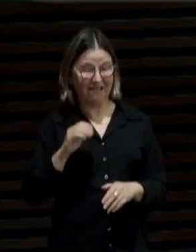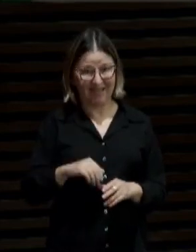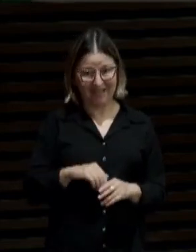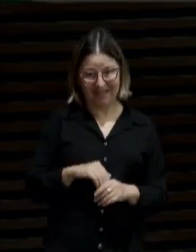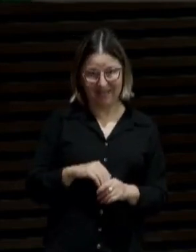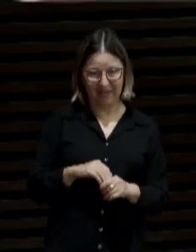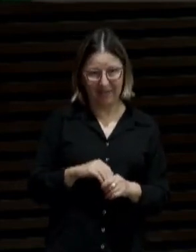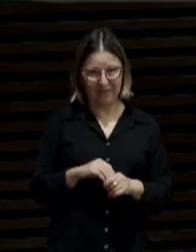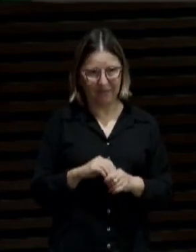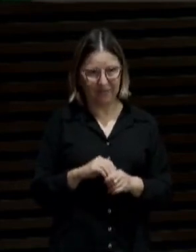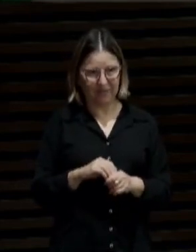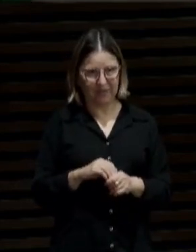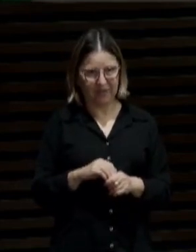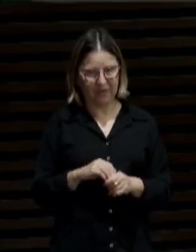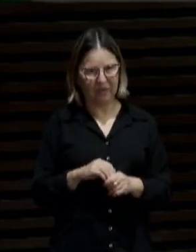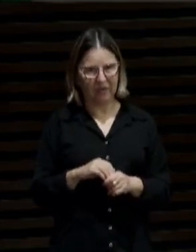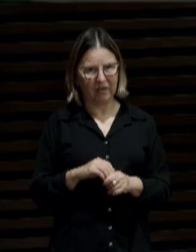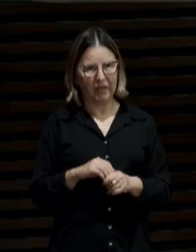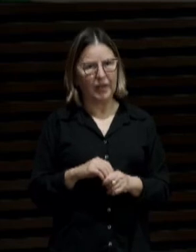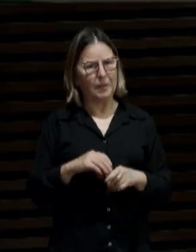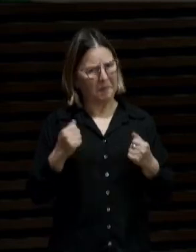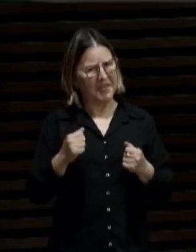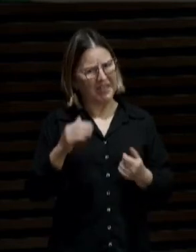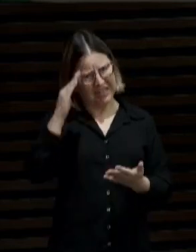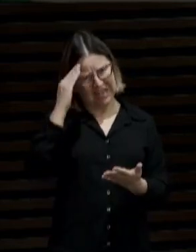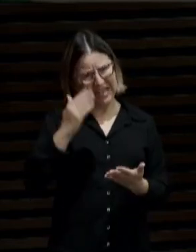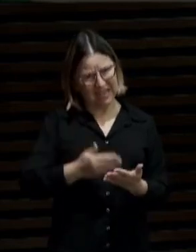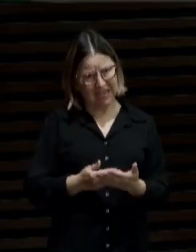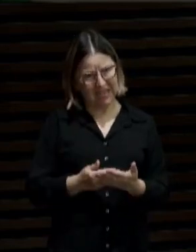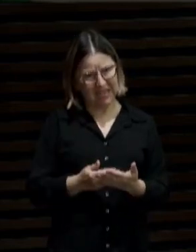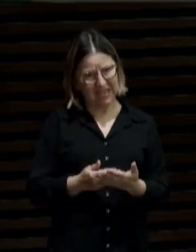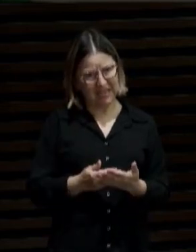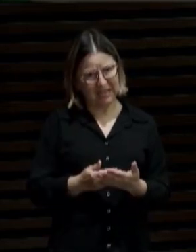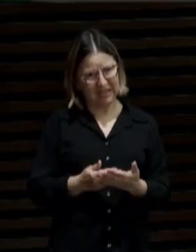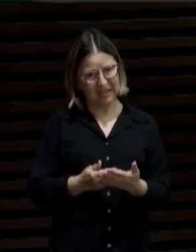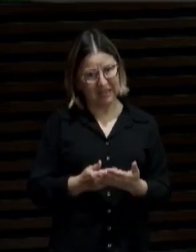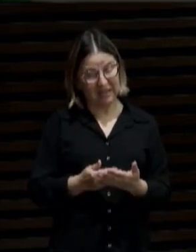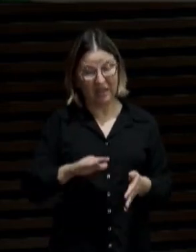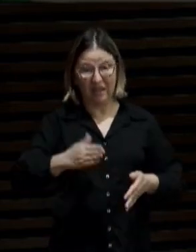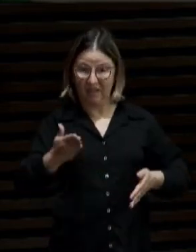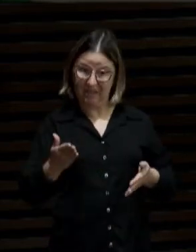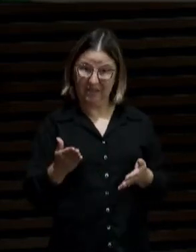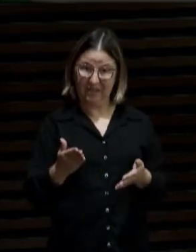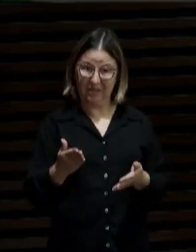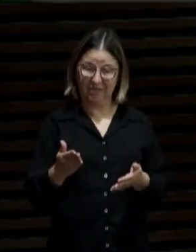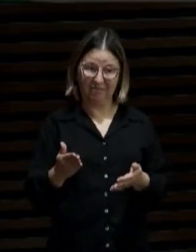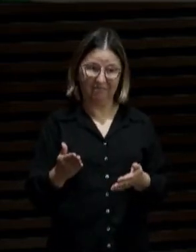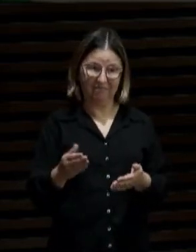são dele, ele precisa crer, então não interessa se você é judeu ou não. Nós somos chamados a